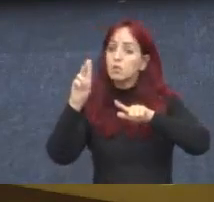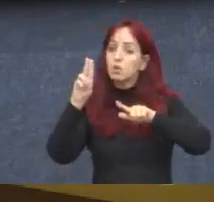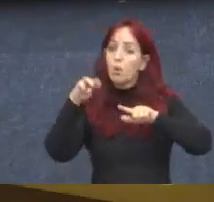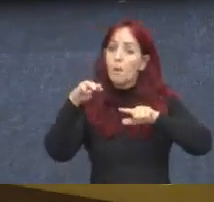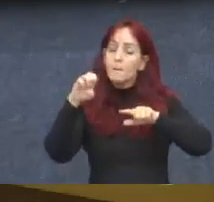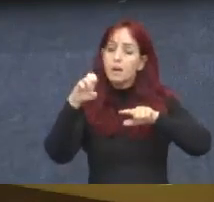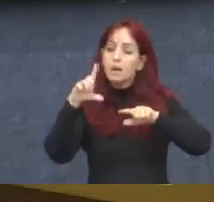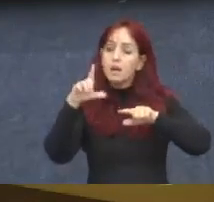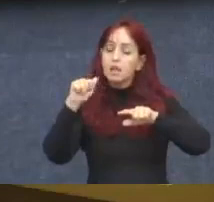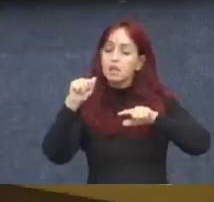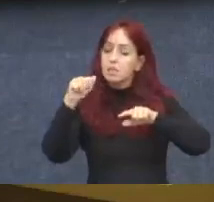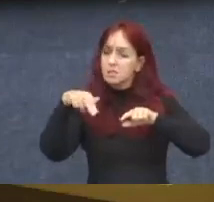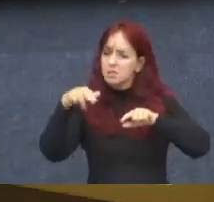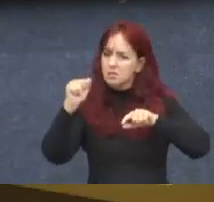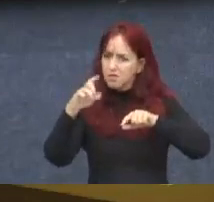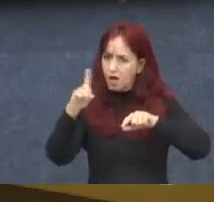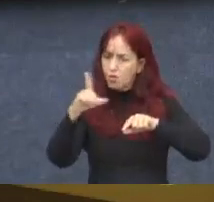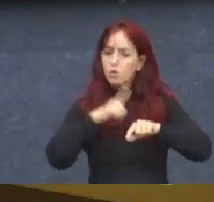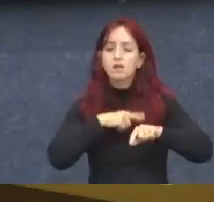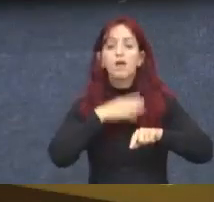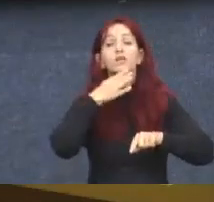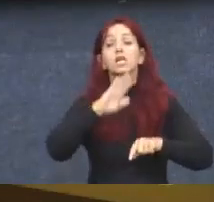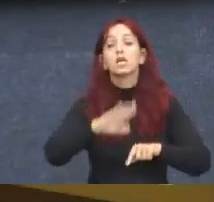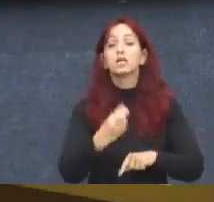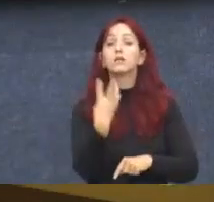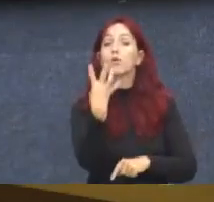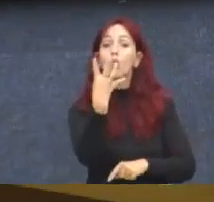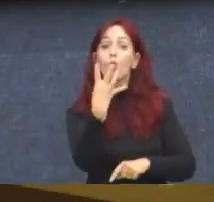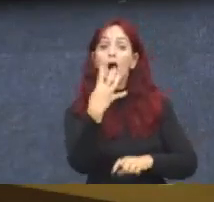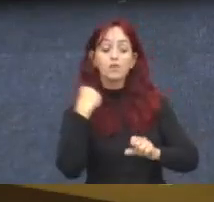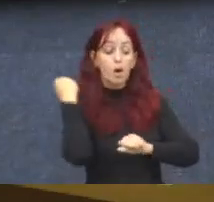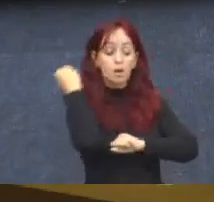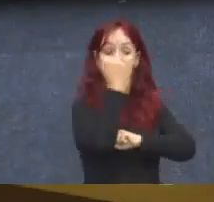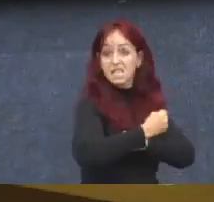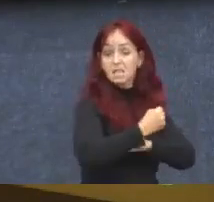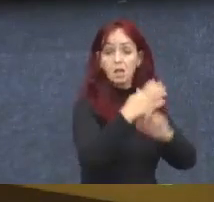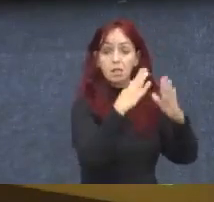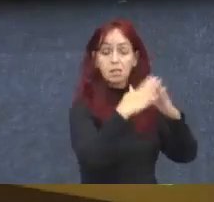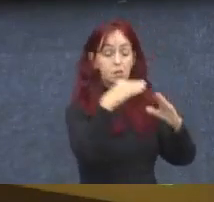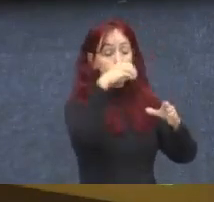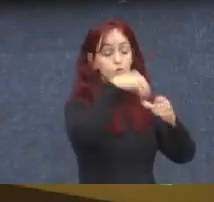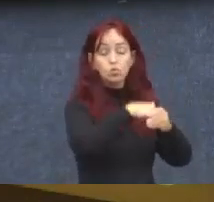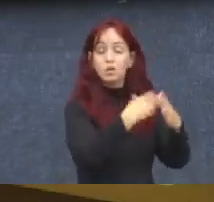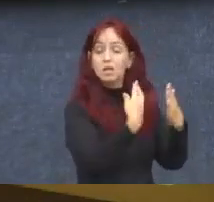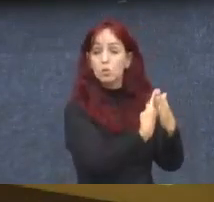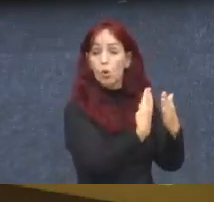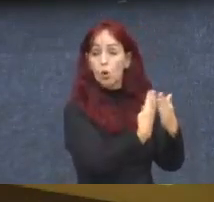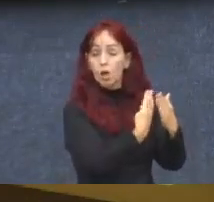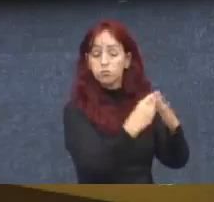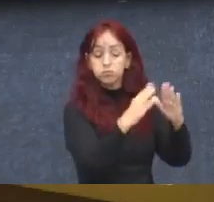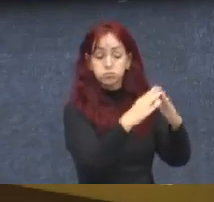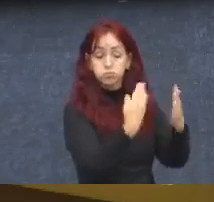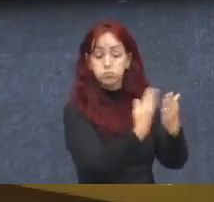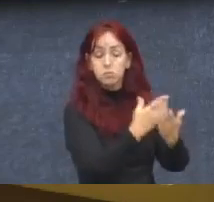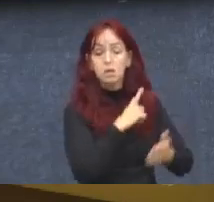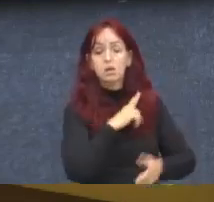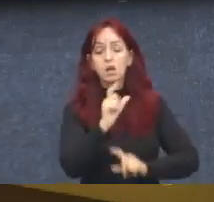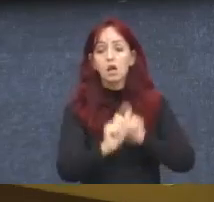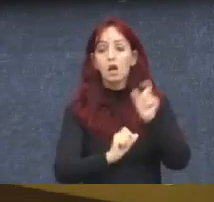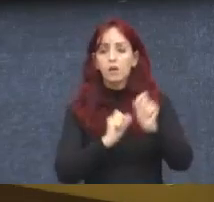4 crianças foram brutalmente assassinadas dentro das suas escolas, da sua escola. Nós